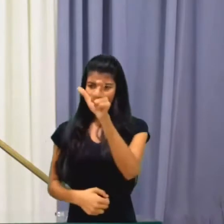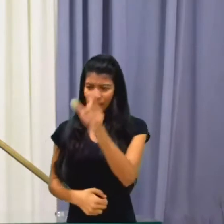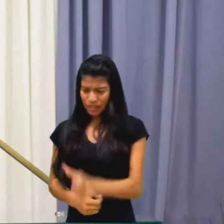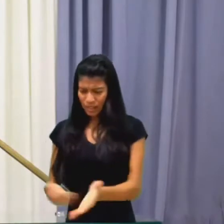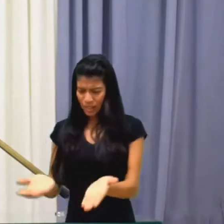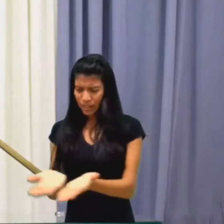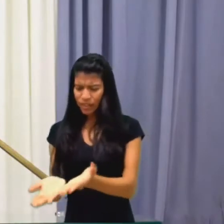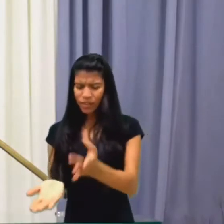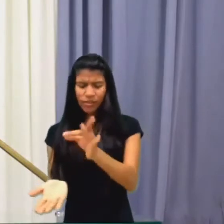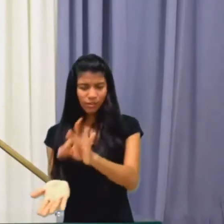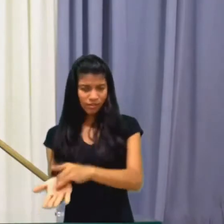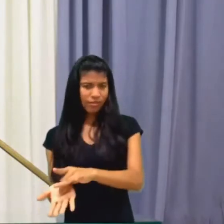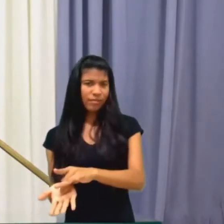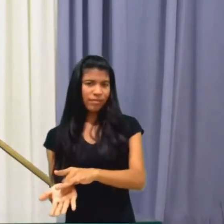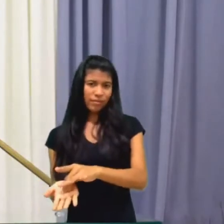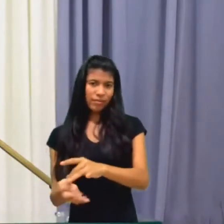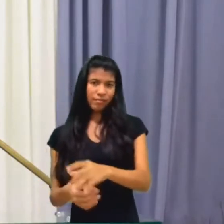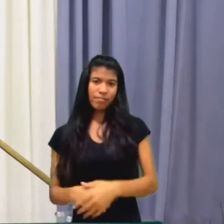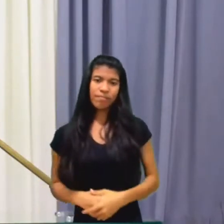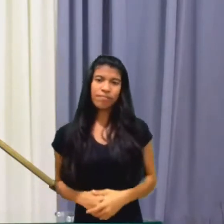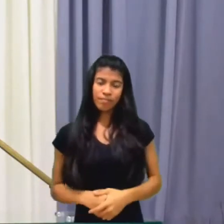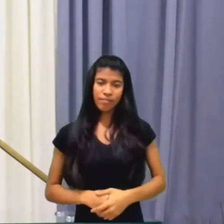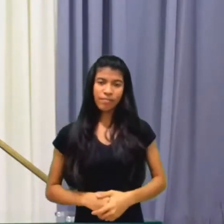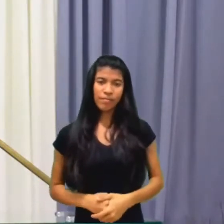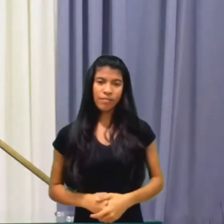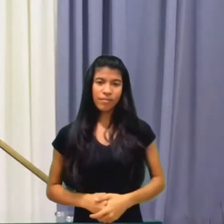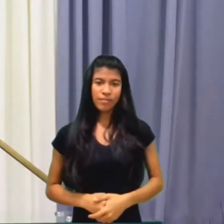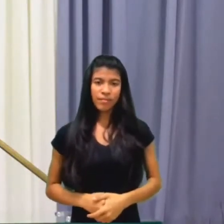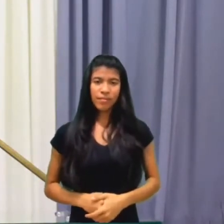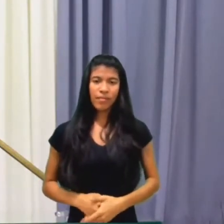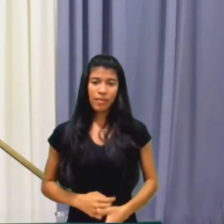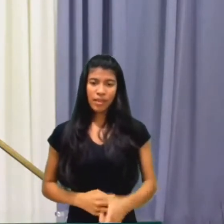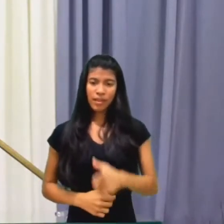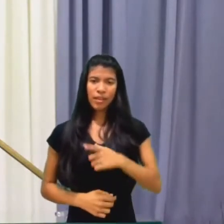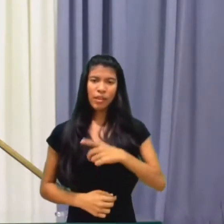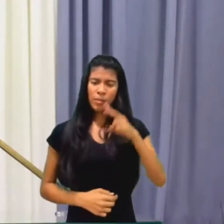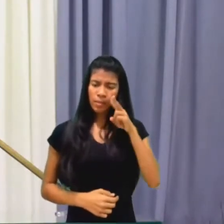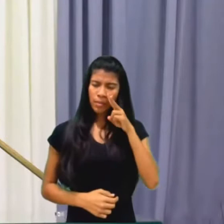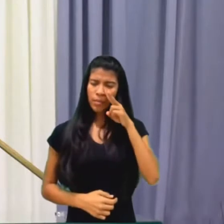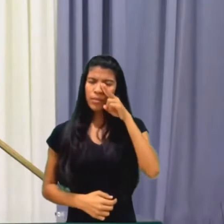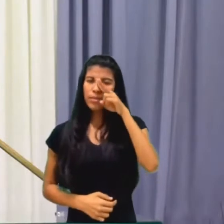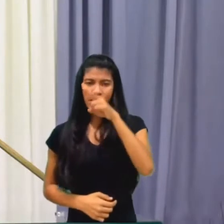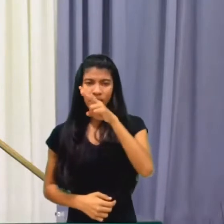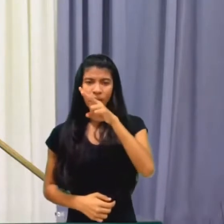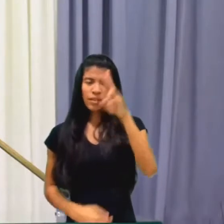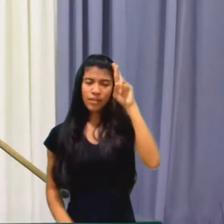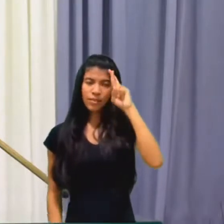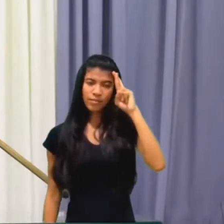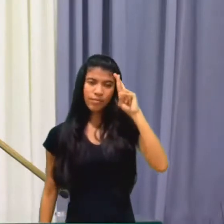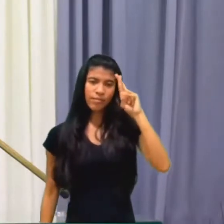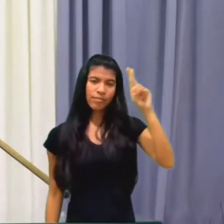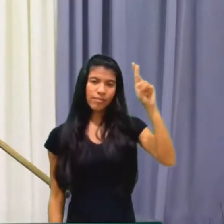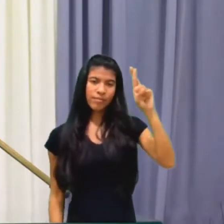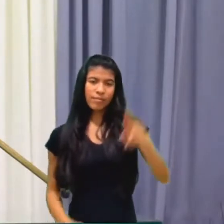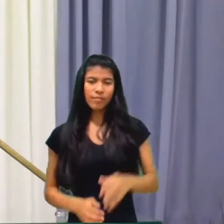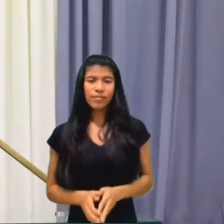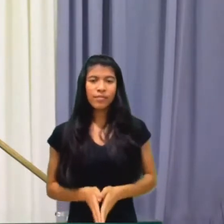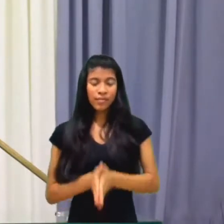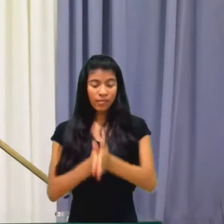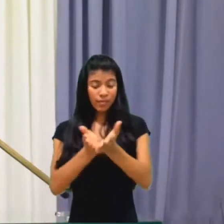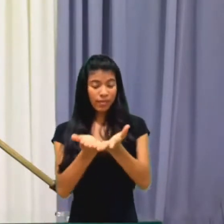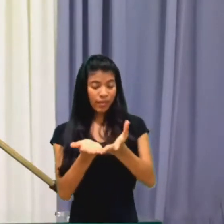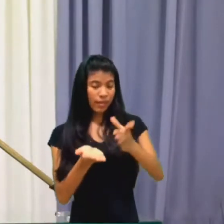igreja. Tomar de volta o nome e a autoridade do Senhor. Marcos